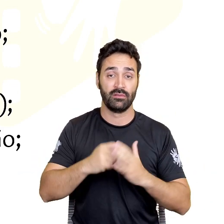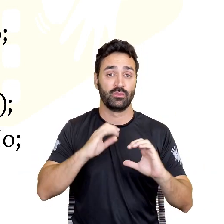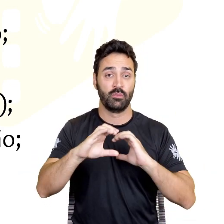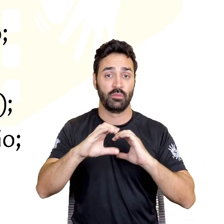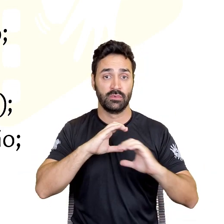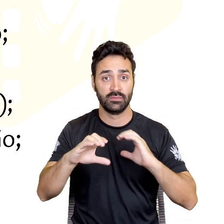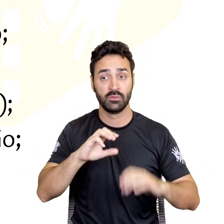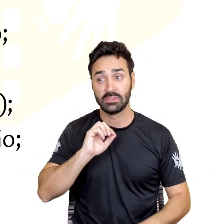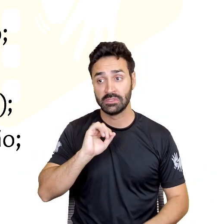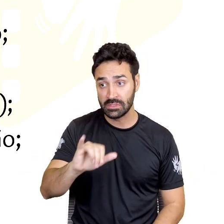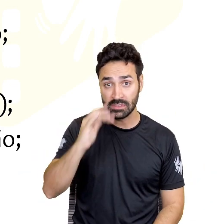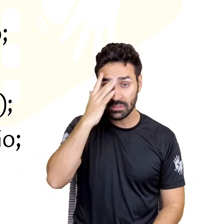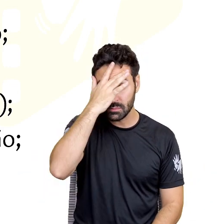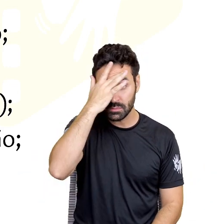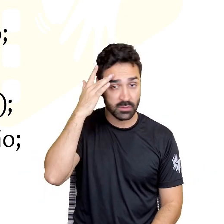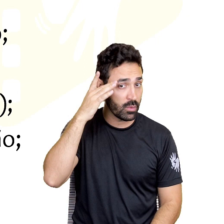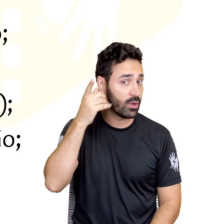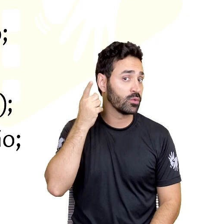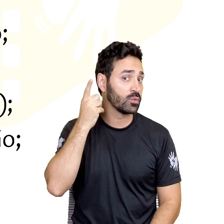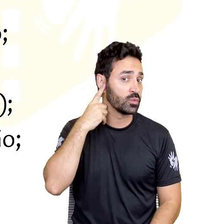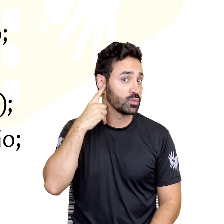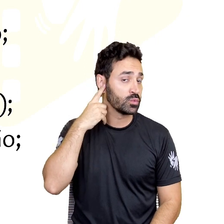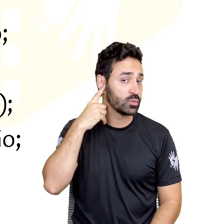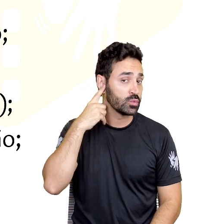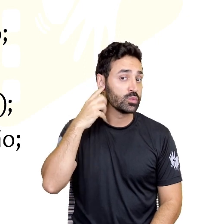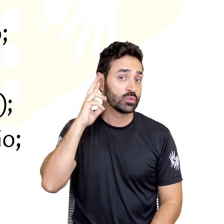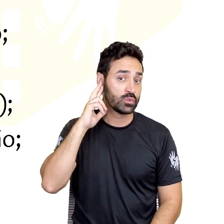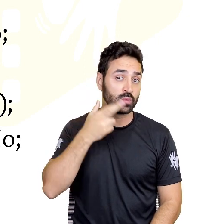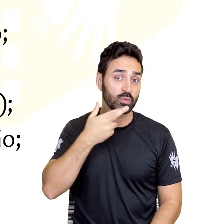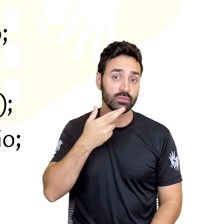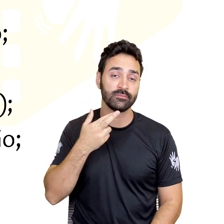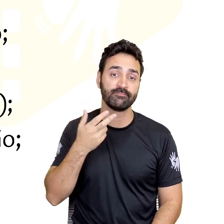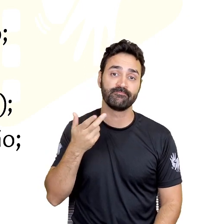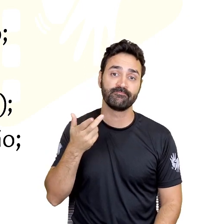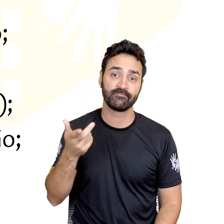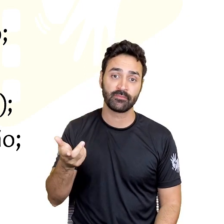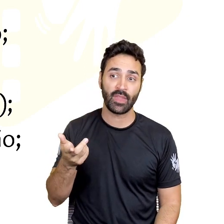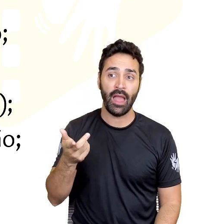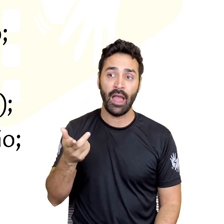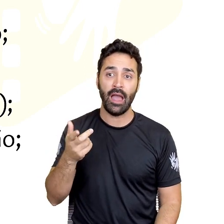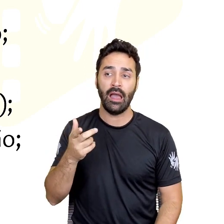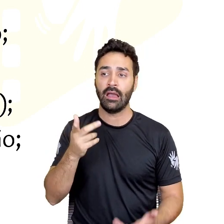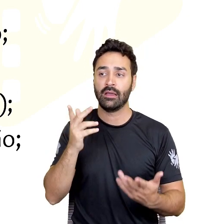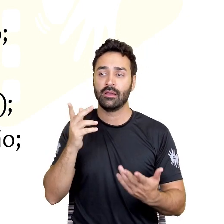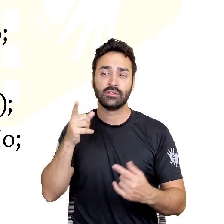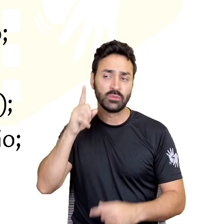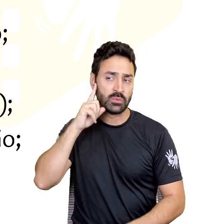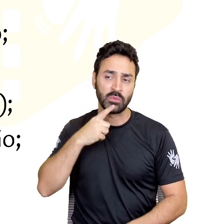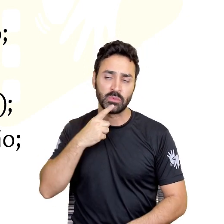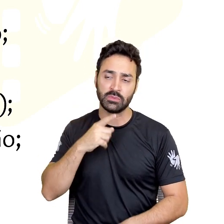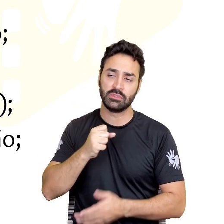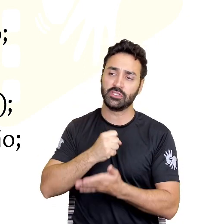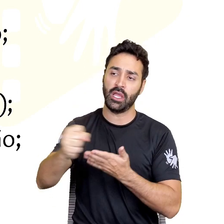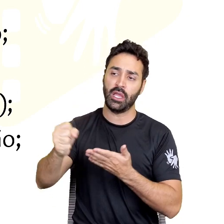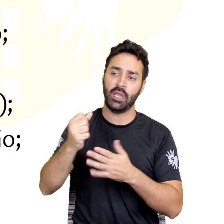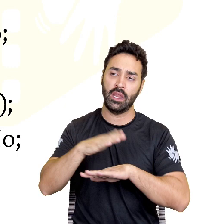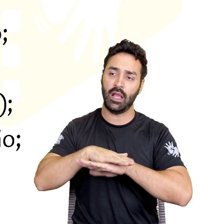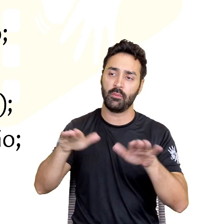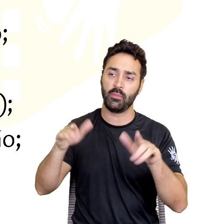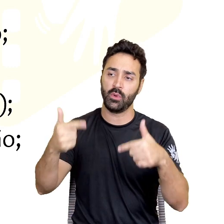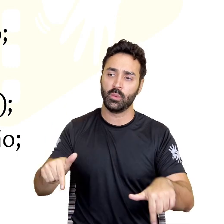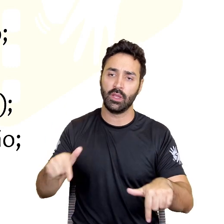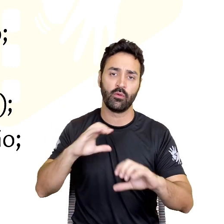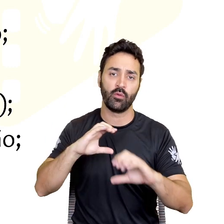pessoa não ter a audição não significa que ela tenha essa função da comunicação extraída dela. Pelo